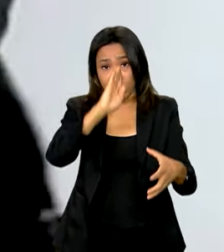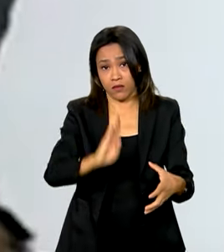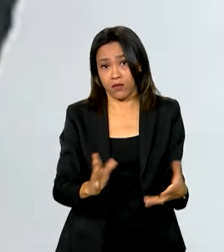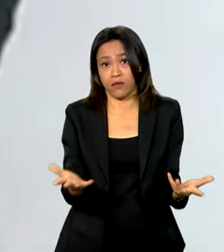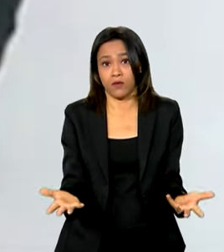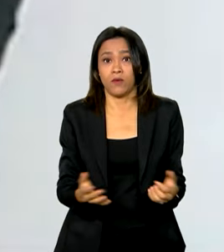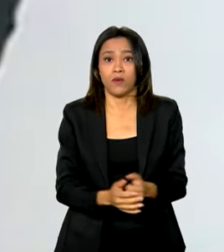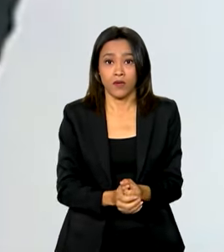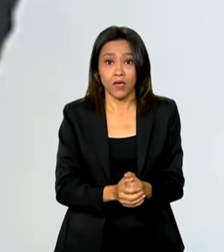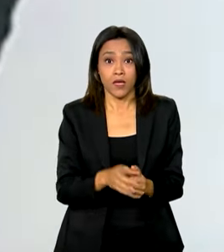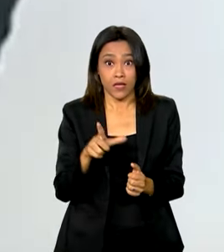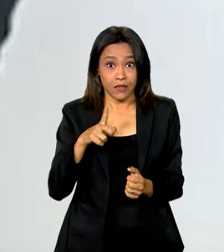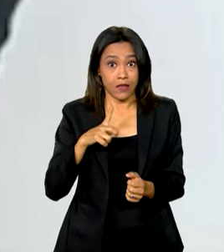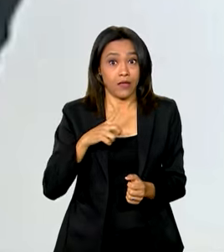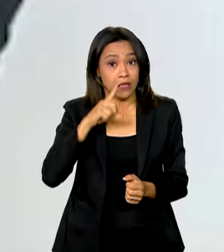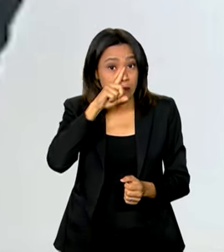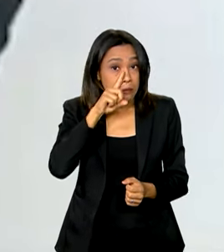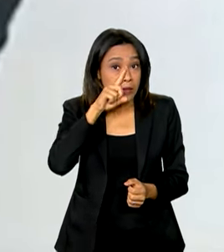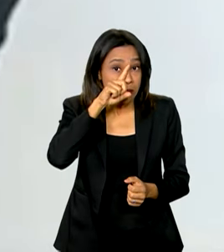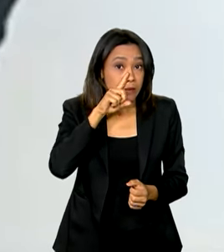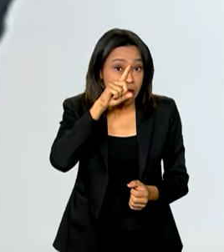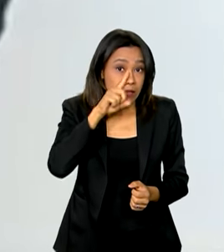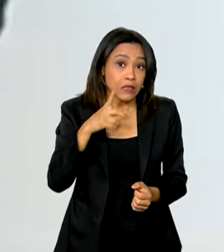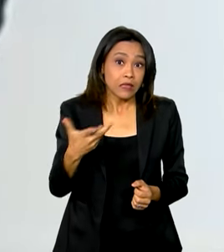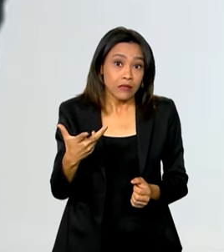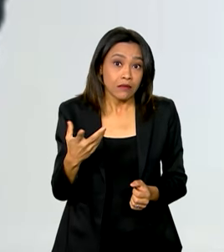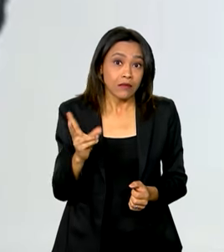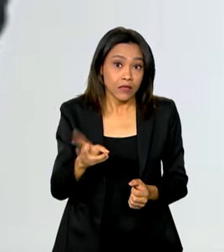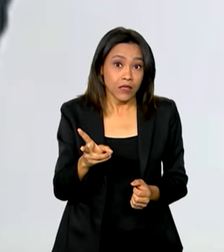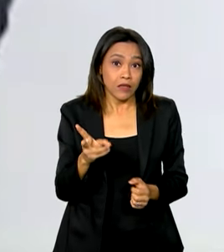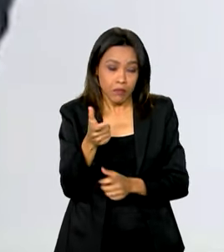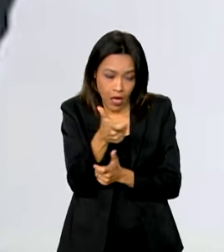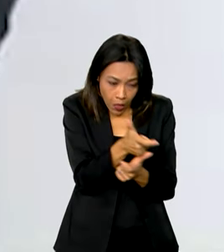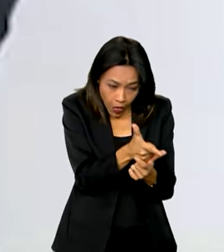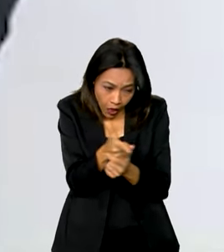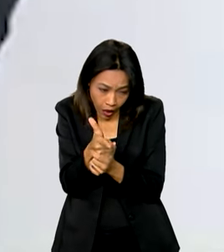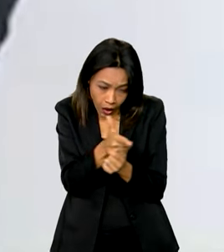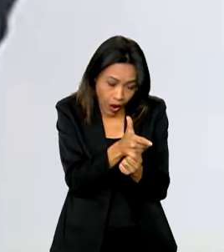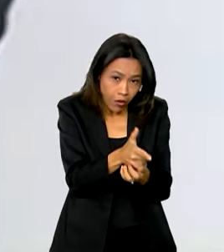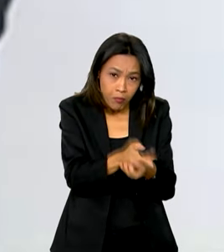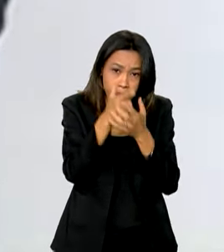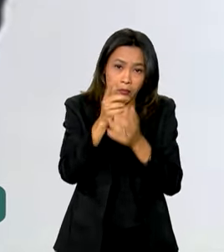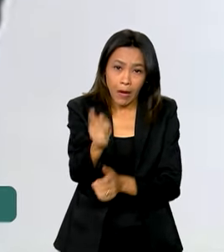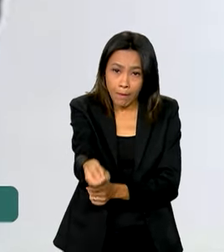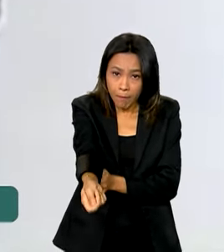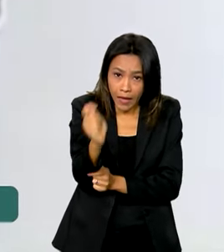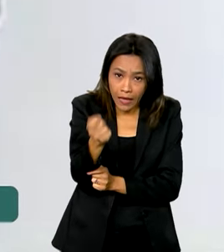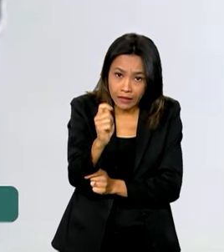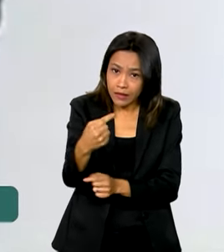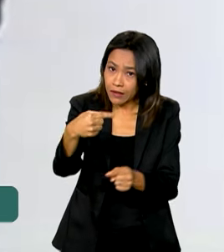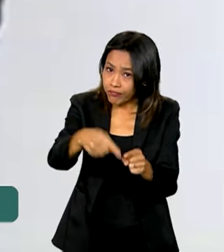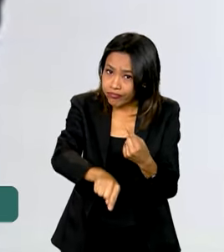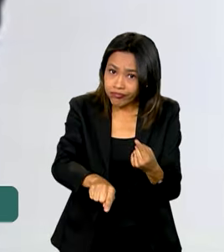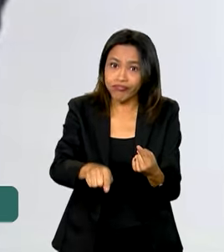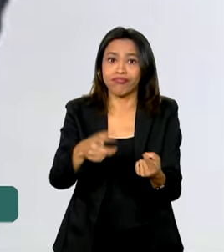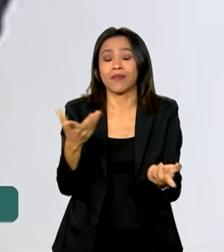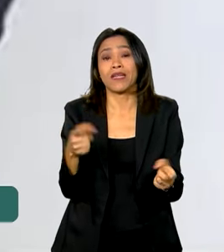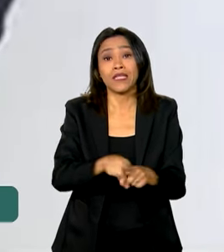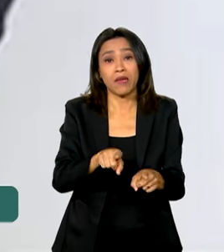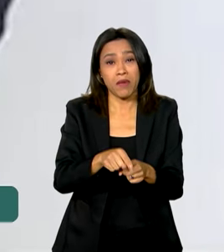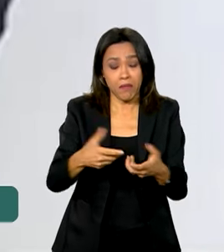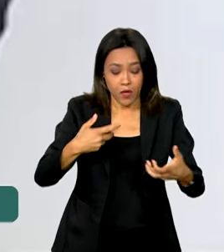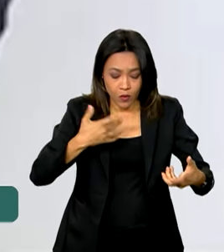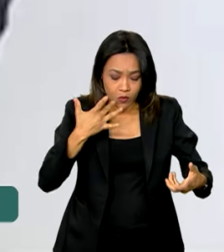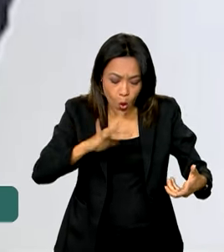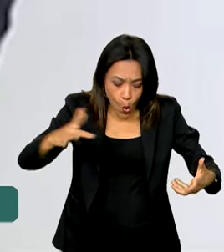E que é ameaçada todos os dias pela perda de hábitat, pela caça predatória, pela pesca predatória, né? Pelo garimpo, pela